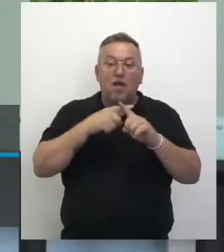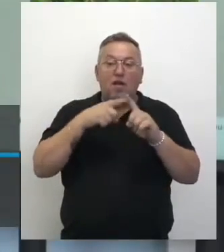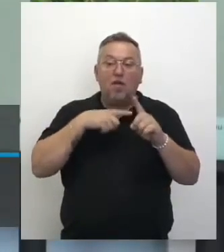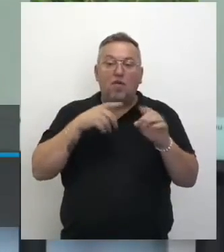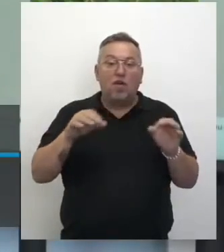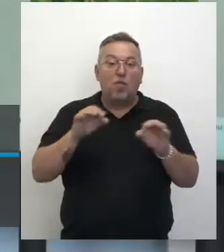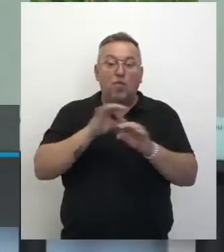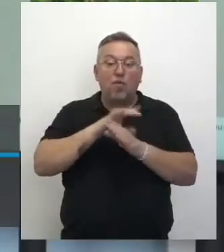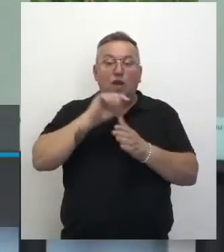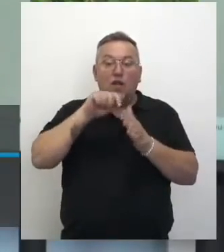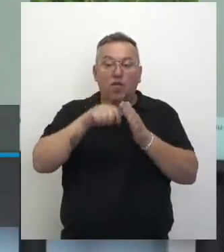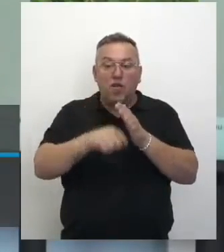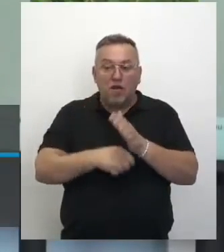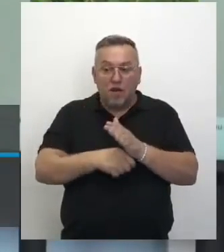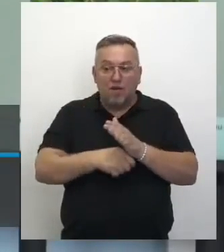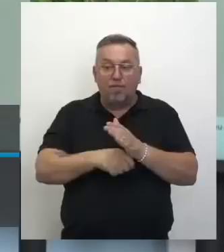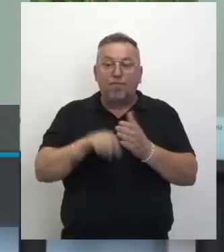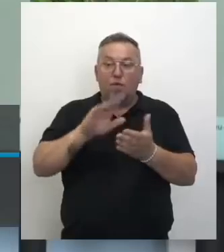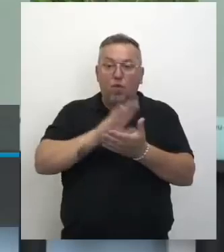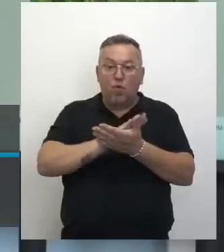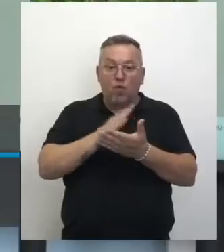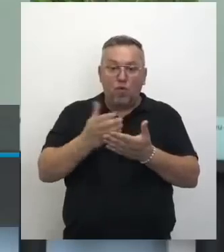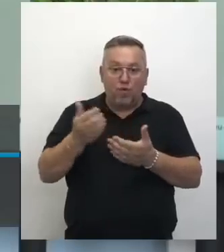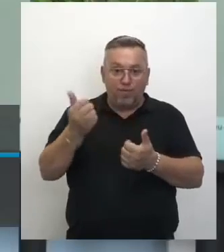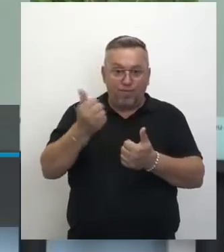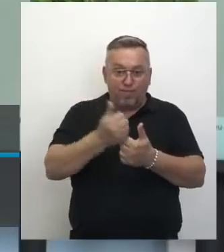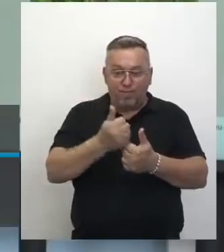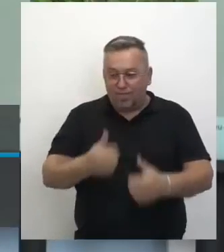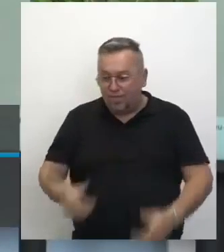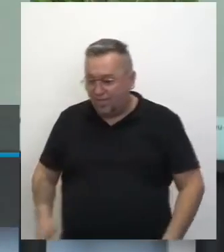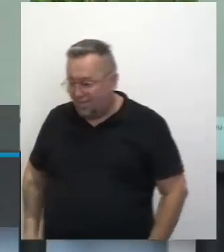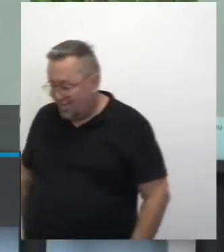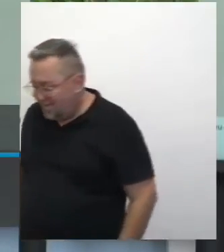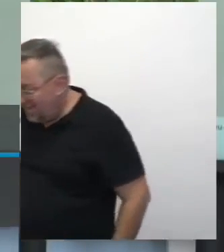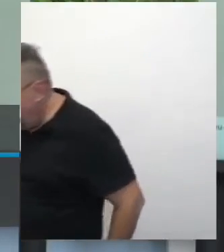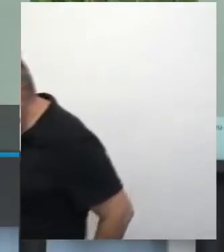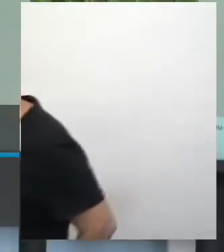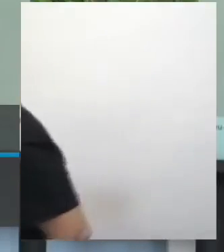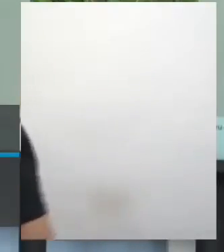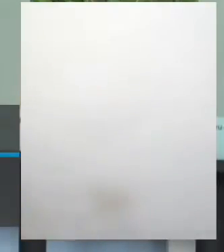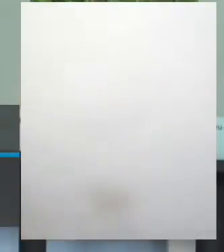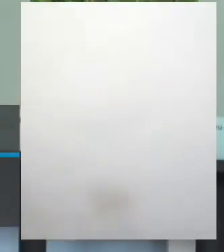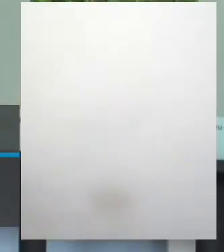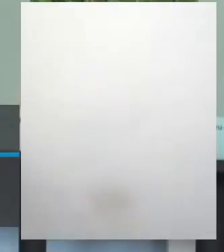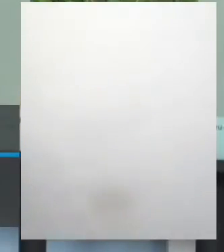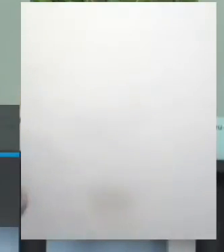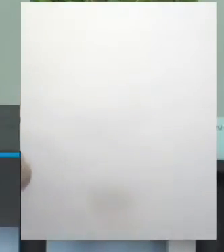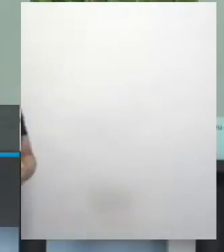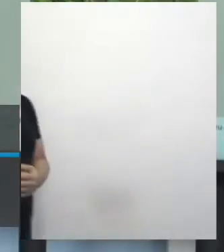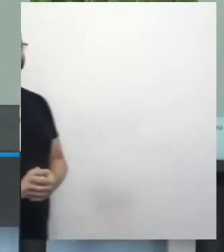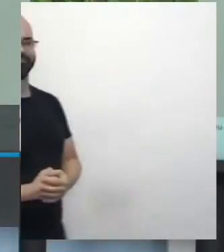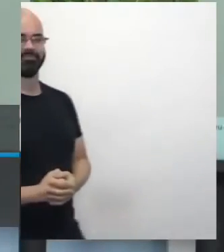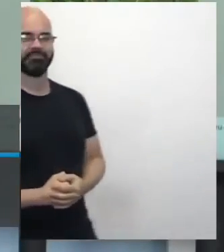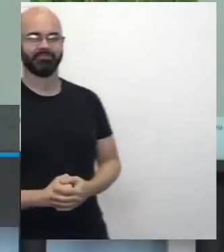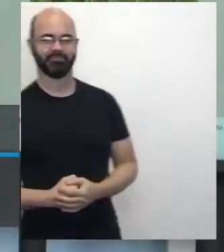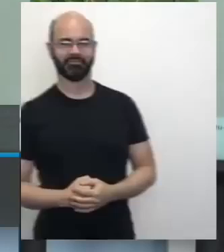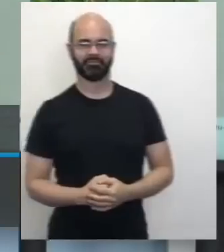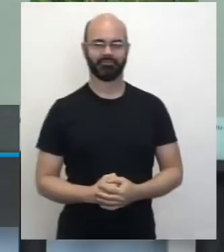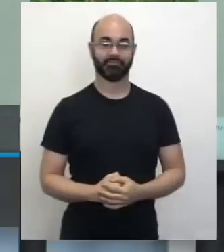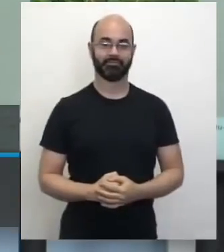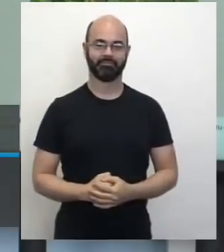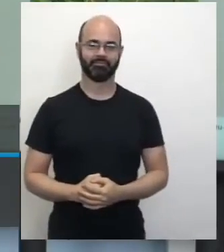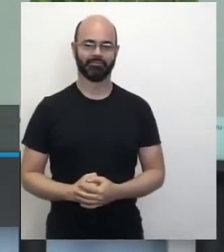e homologada é porque, por decreto, foi autorizado, né, o uso e fruto desse território por